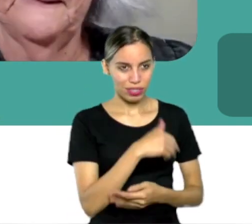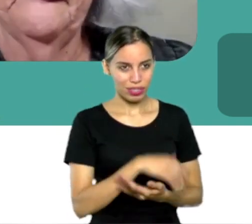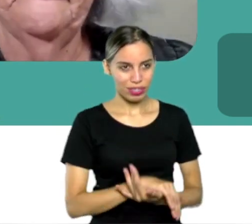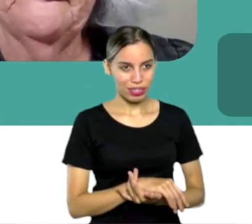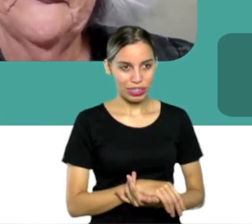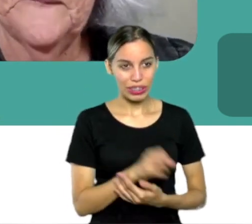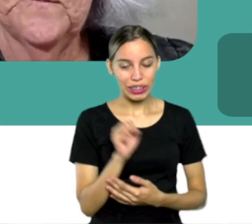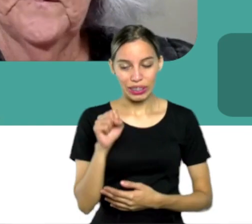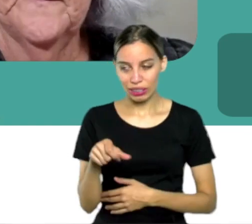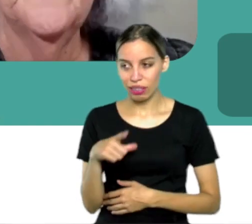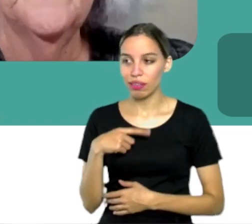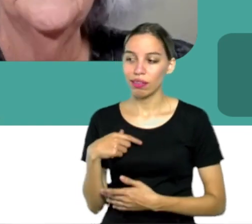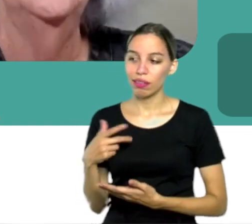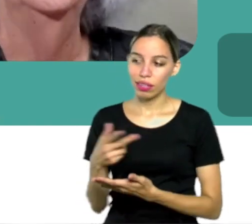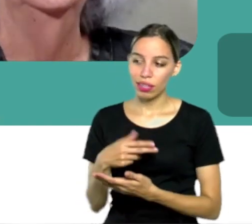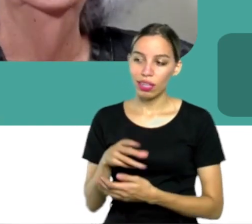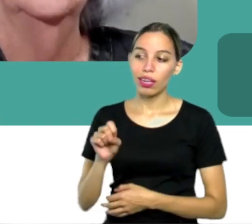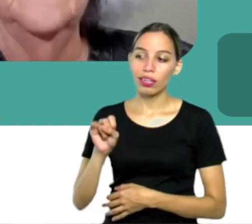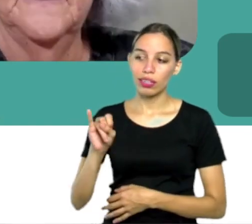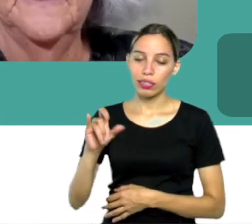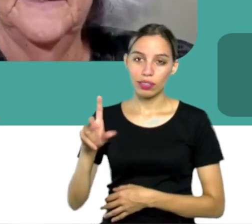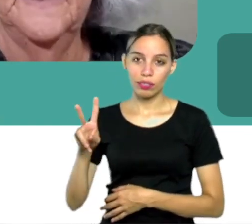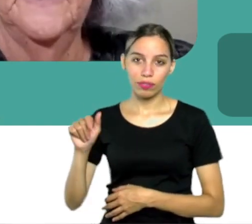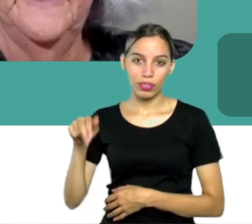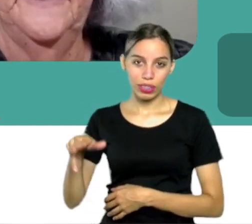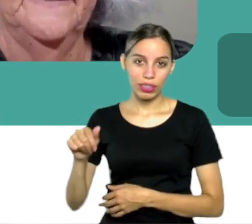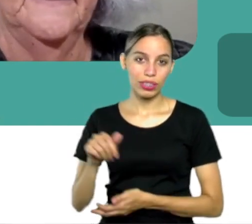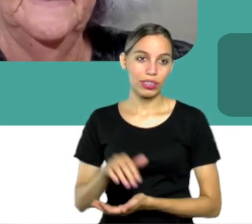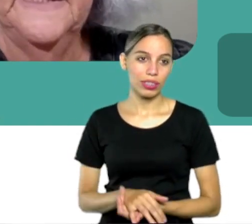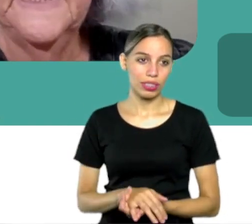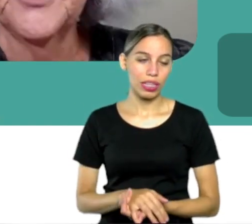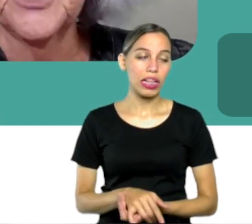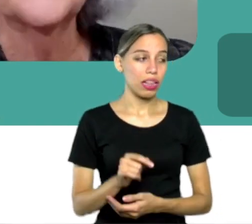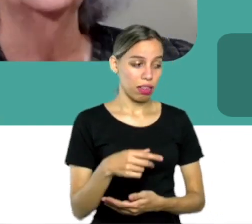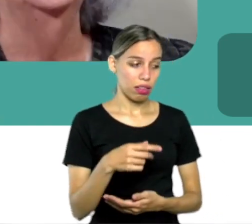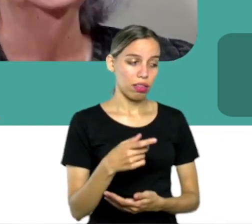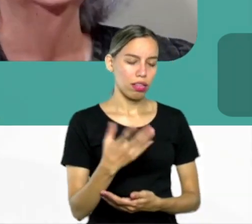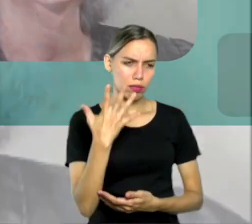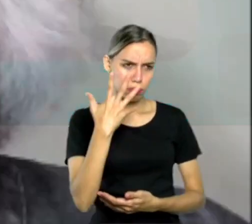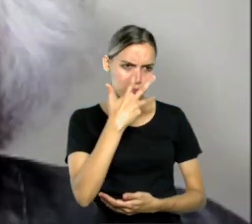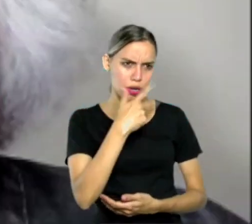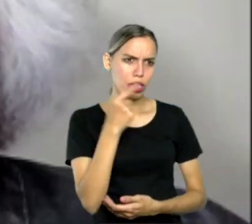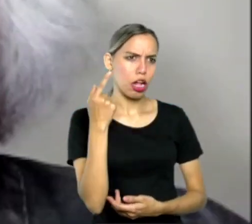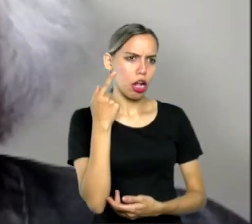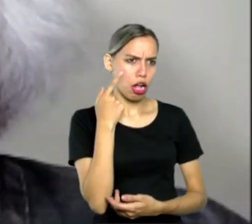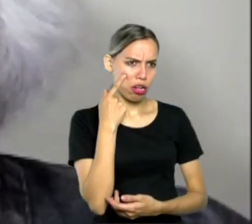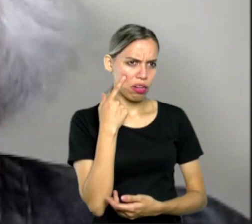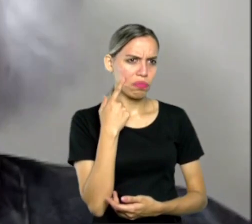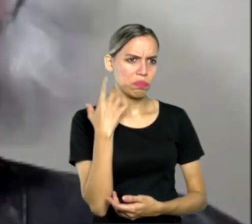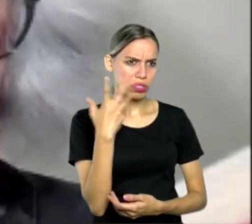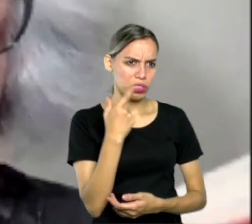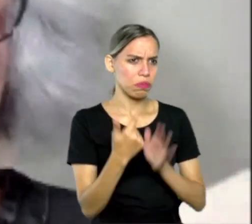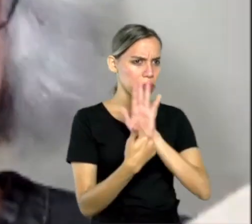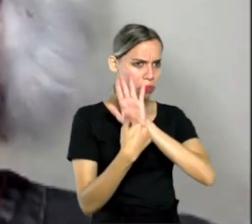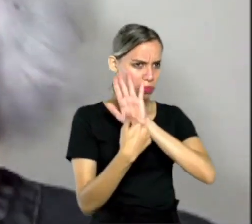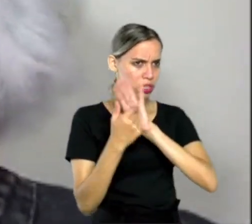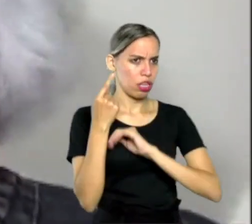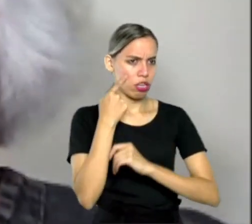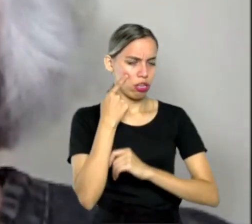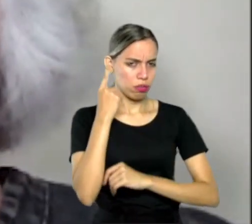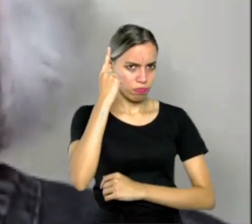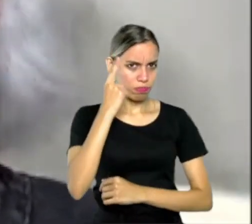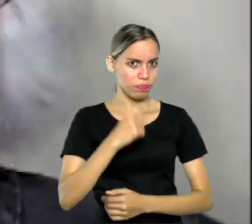Menezes. Nossa, essa é bem bonita. Vou mostrar ela aqui. E diz um tanto de coisa.